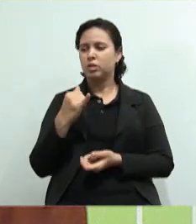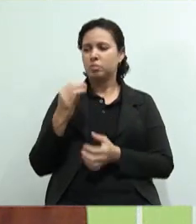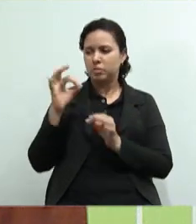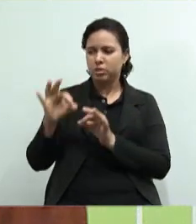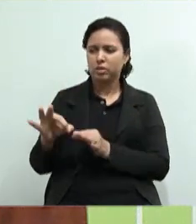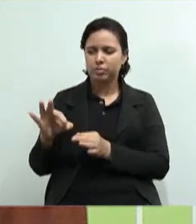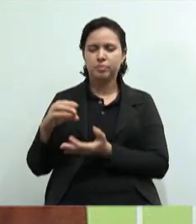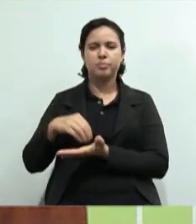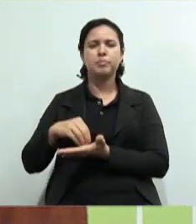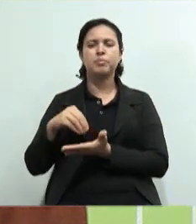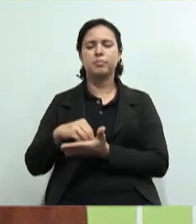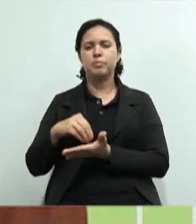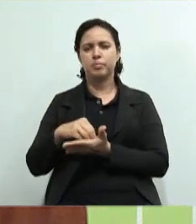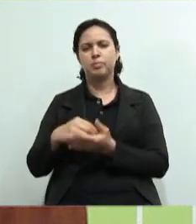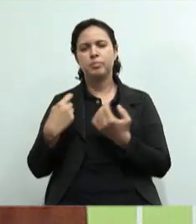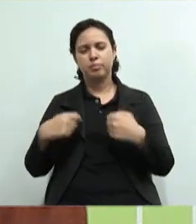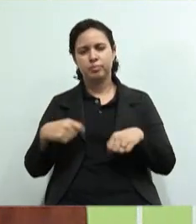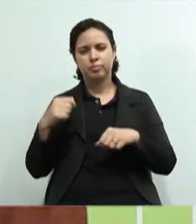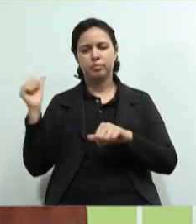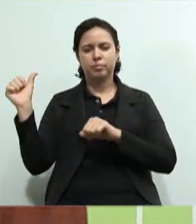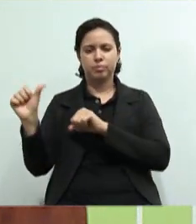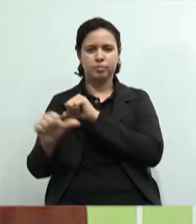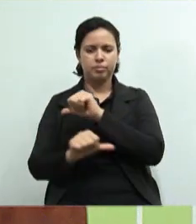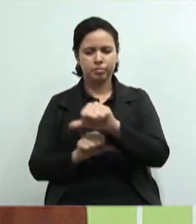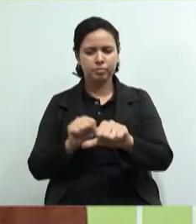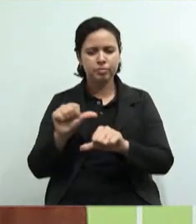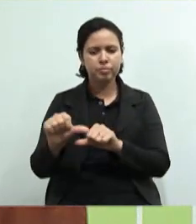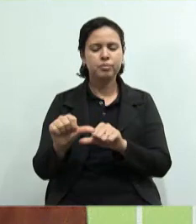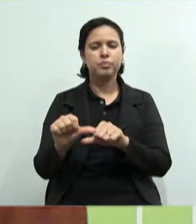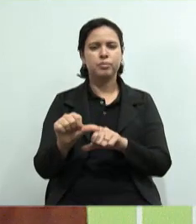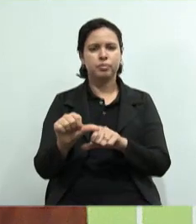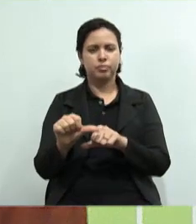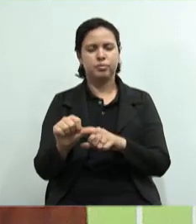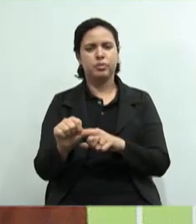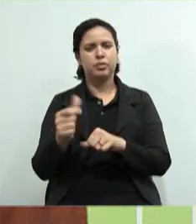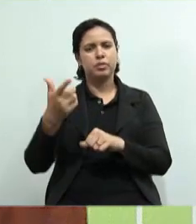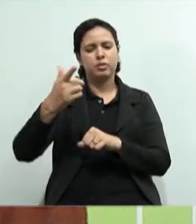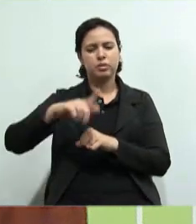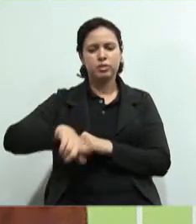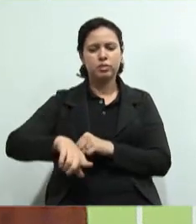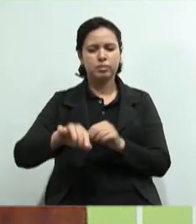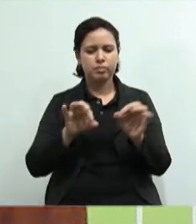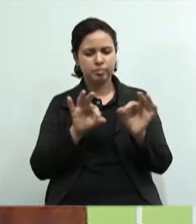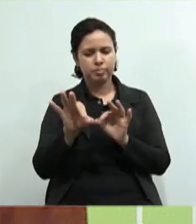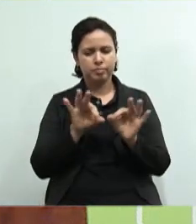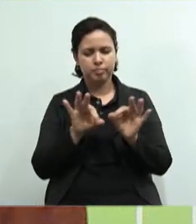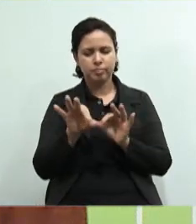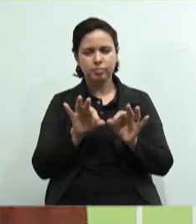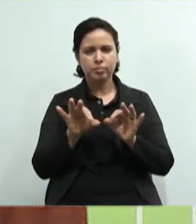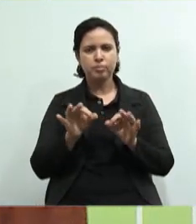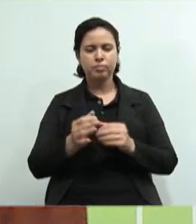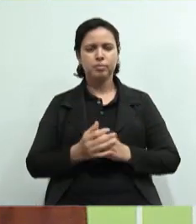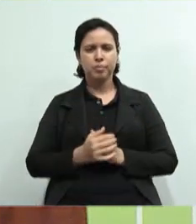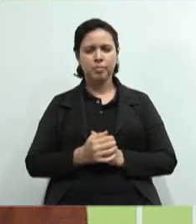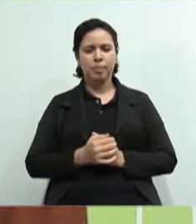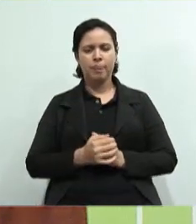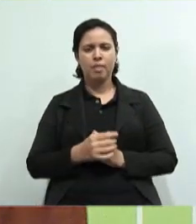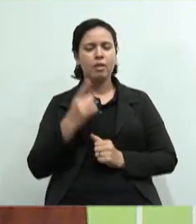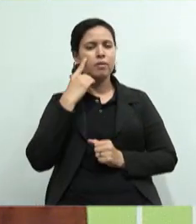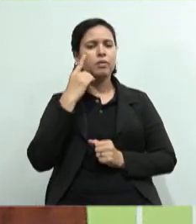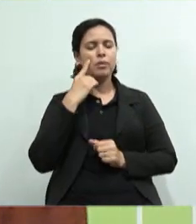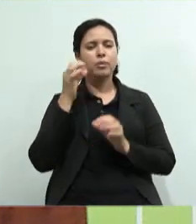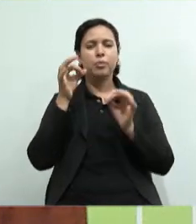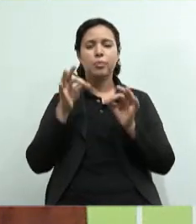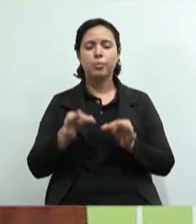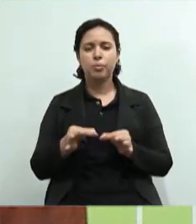que faz? É a hora da gente voltar novamente e fazer um novo PDCA. Verificar onde que